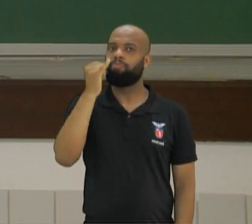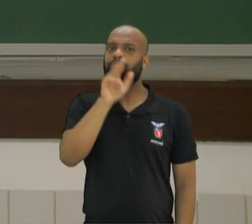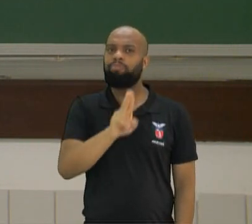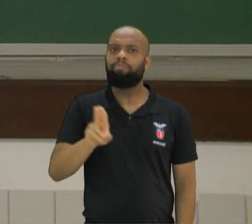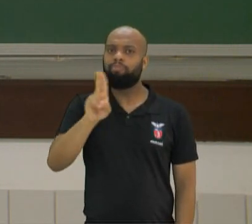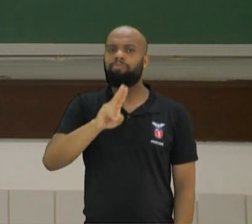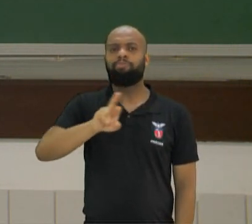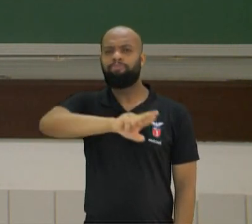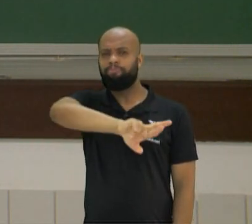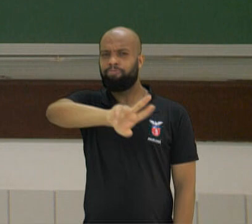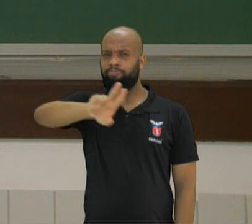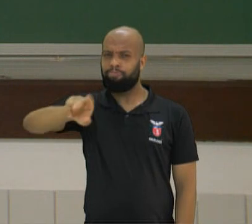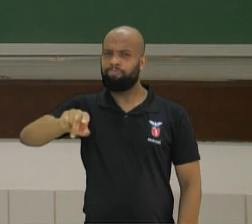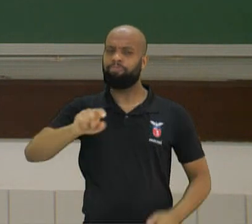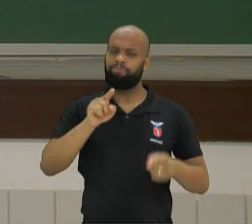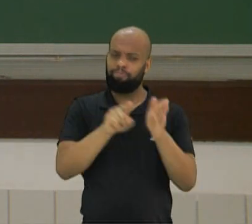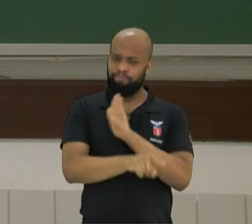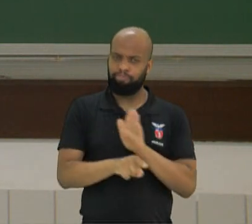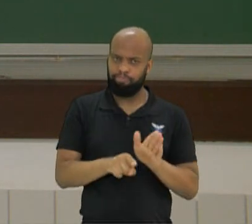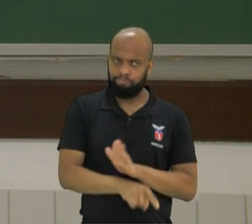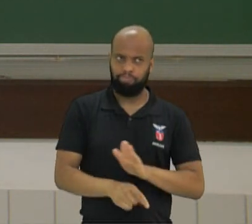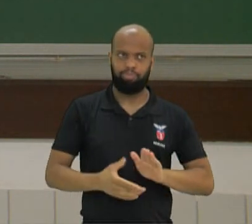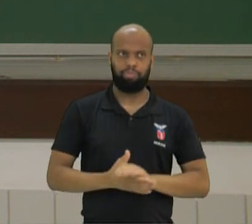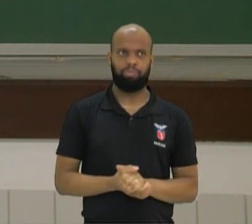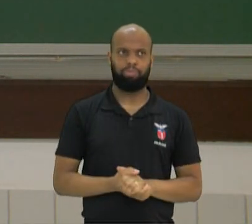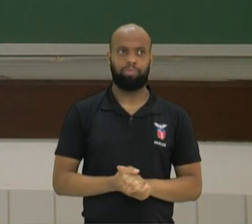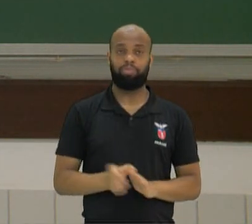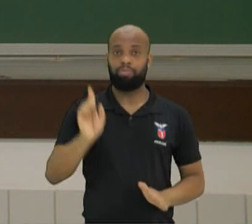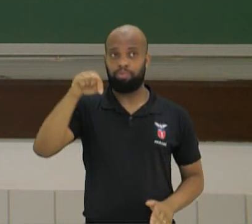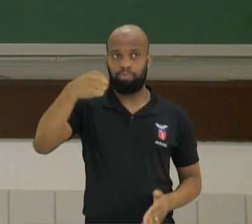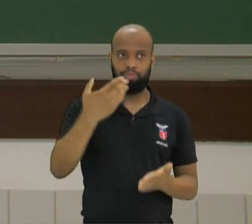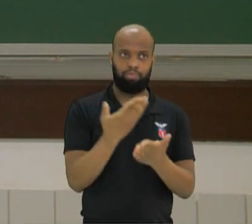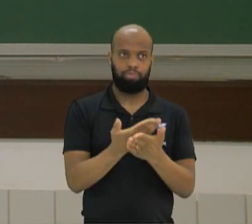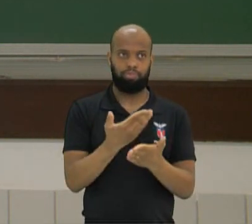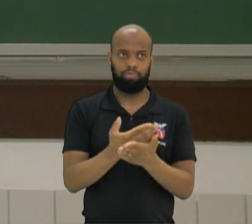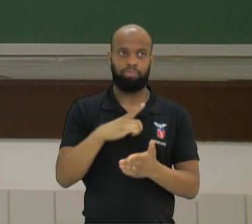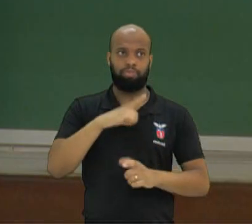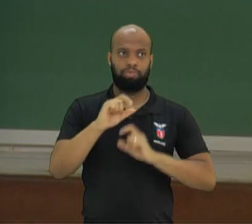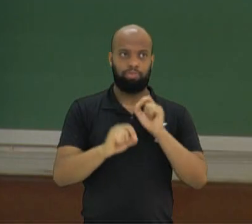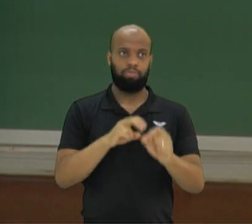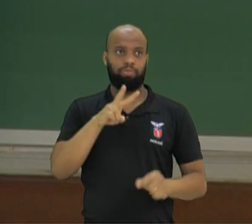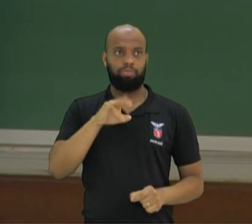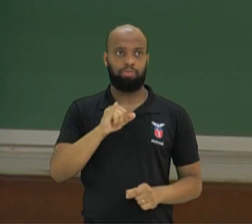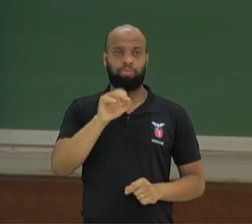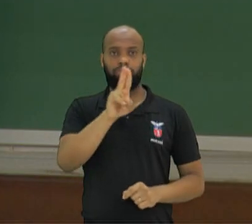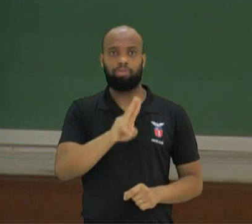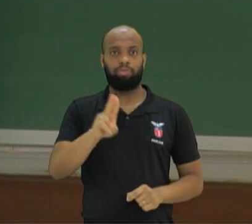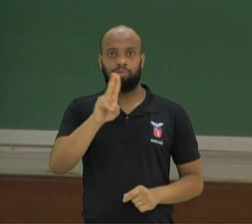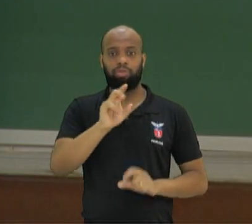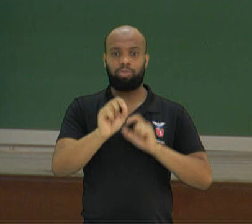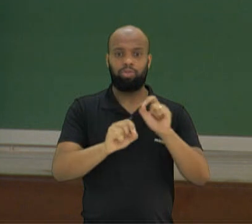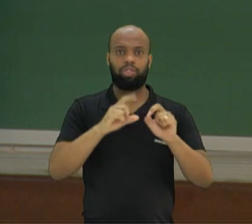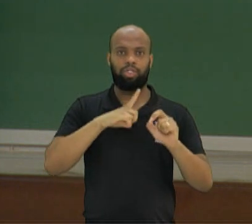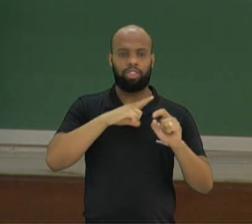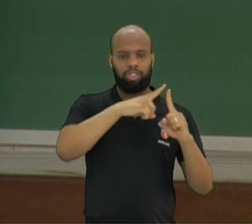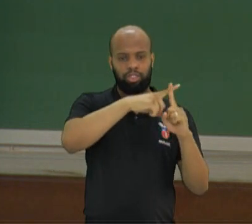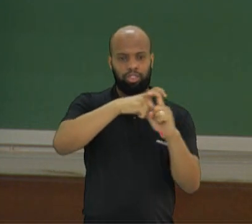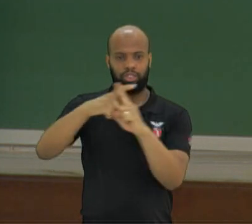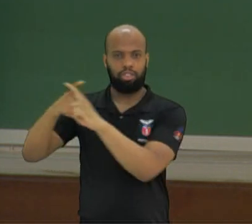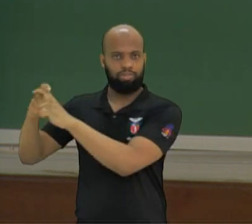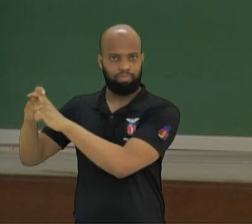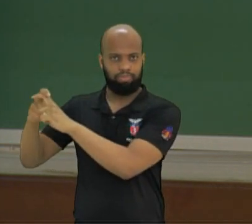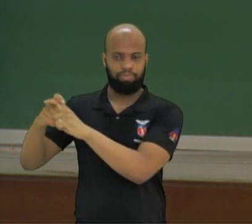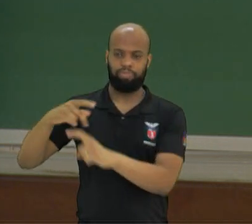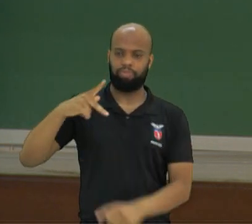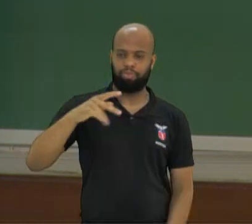usar várias vezes. Certo? Na próxima aula nós vamos trabalhar operações com polinômios. Você se lembra o que é um